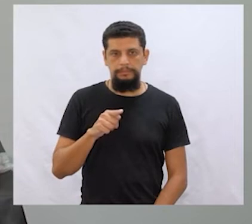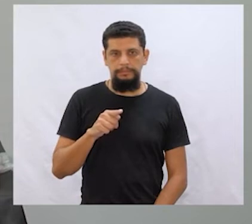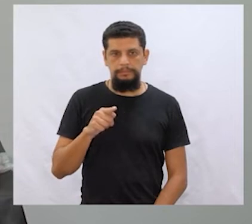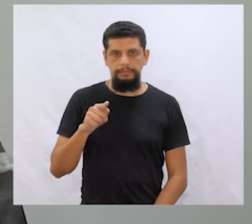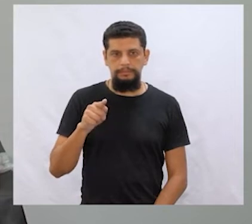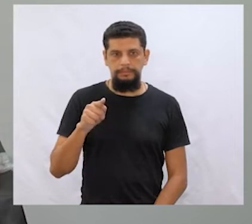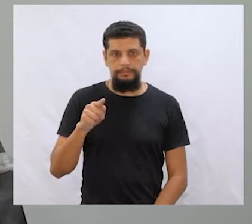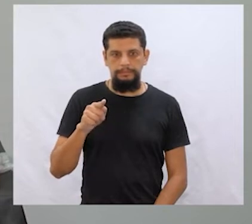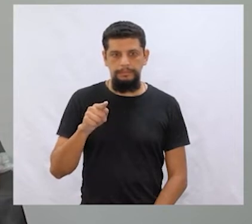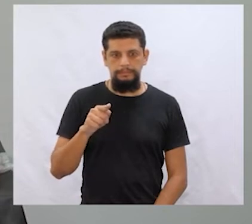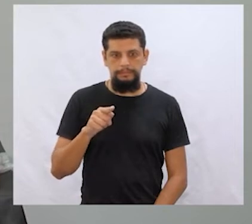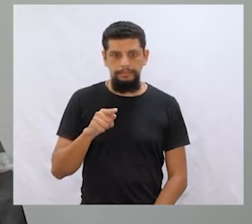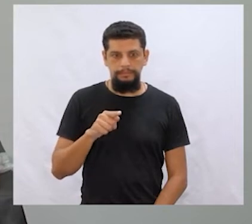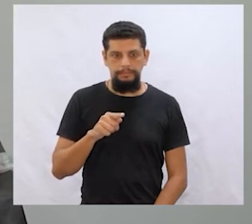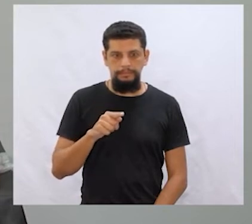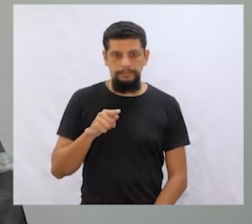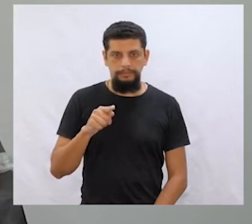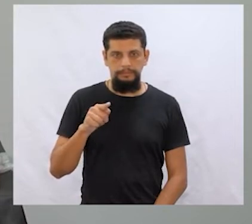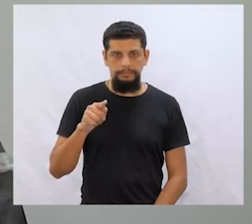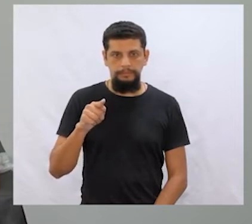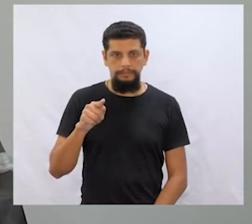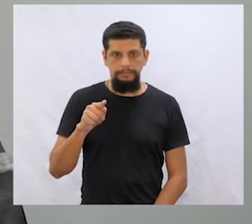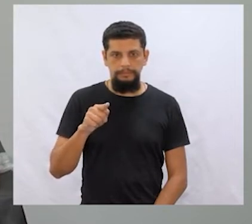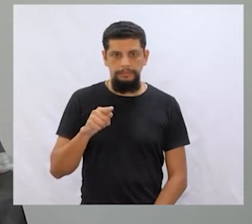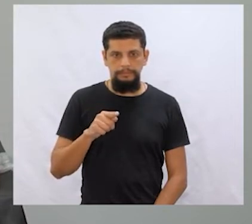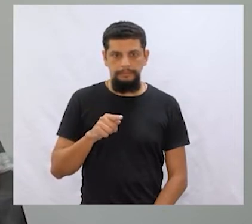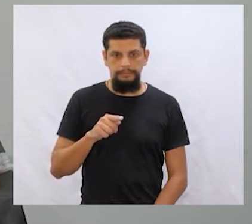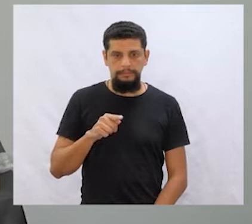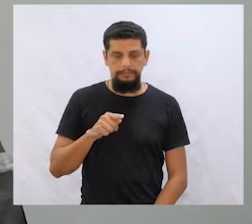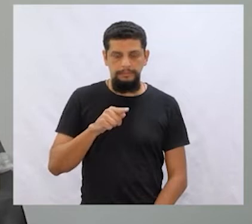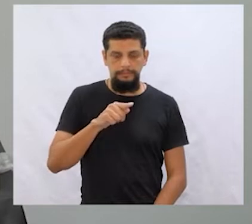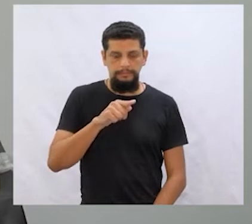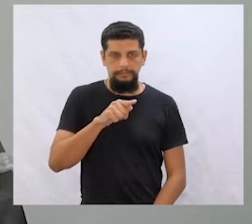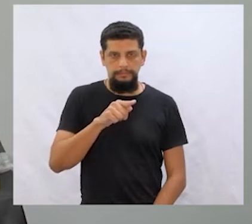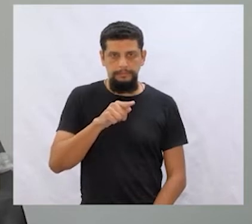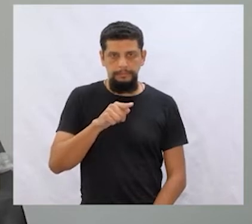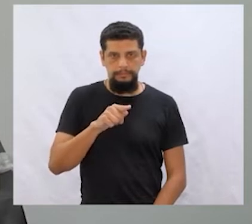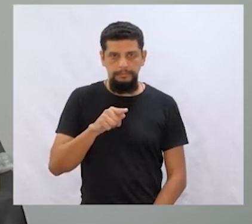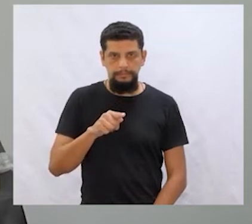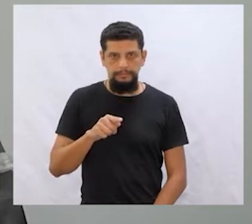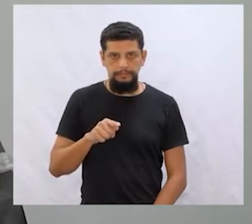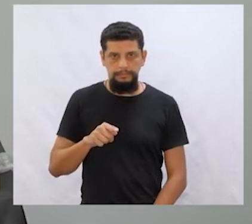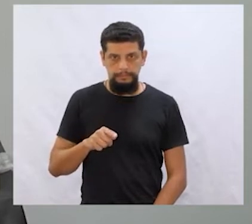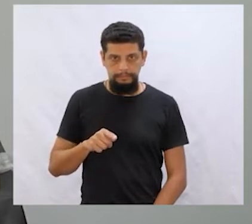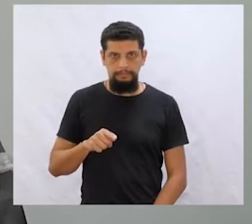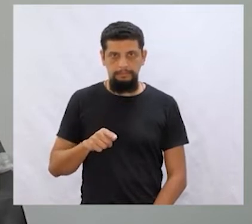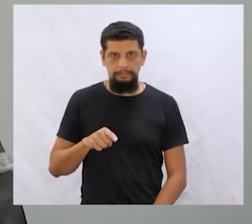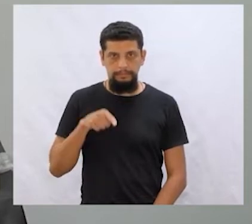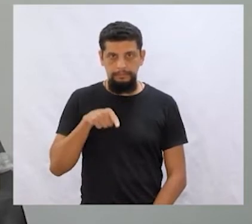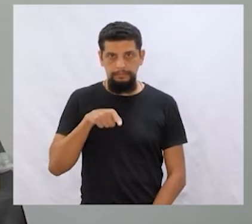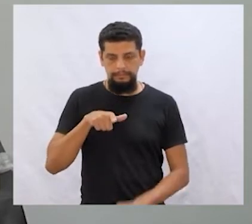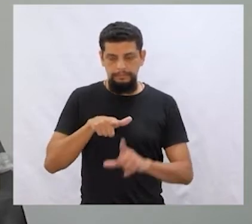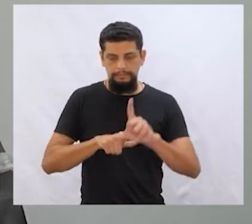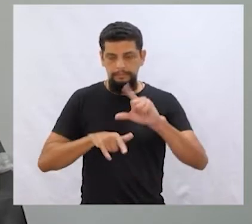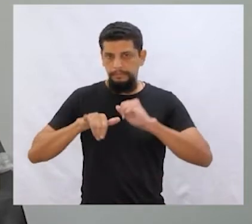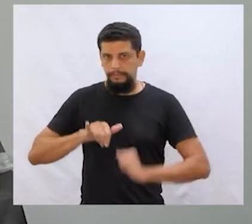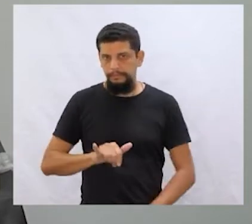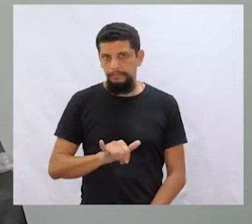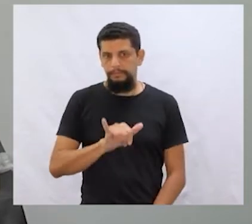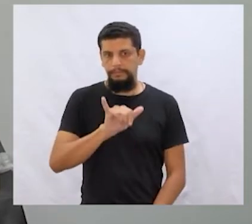cima, perto da onde tá o traço ali, e vou fazer um para baixo maior, ó. Esse é o